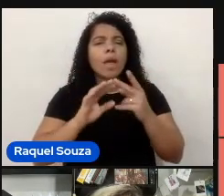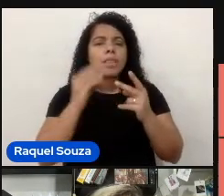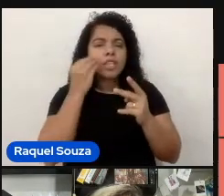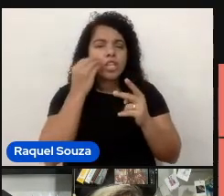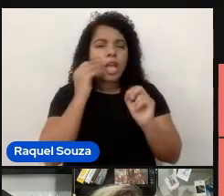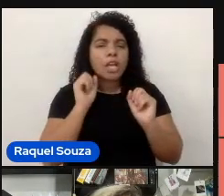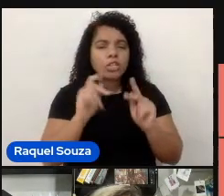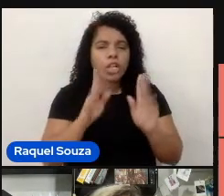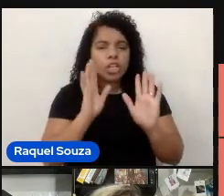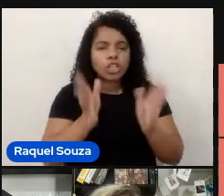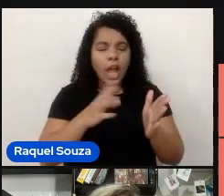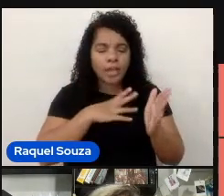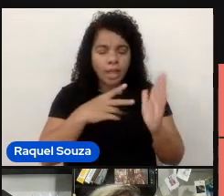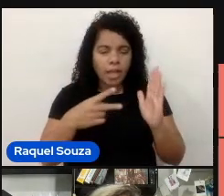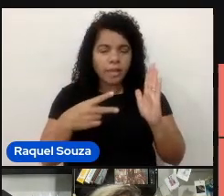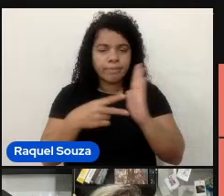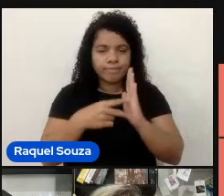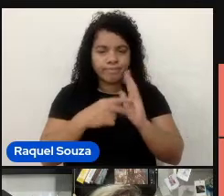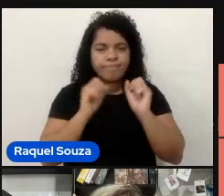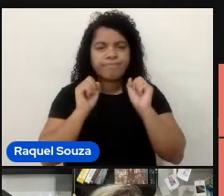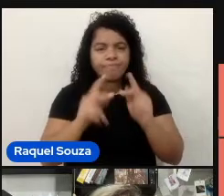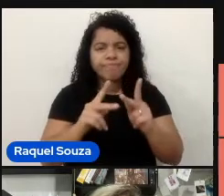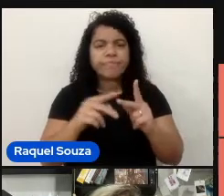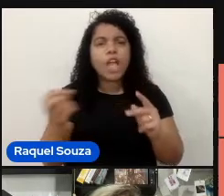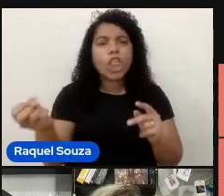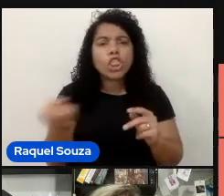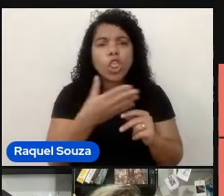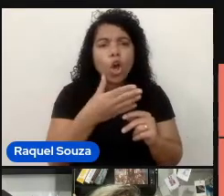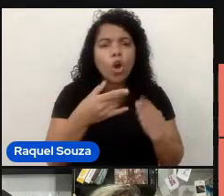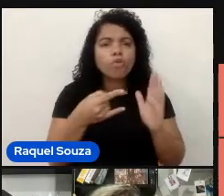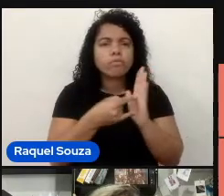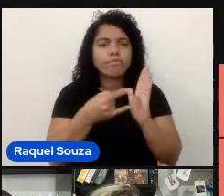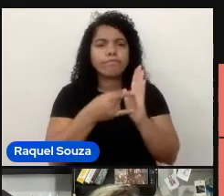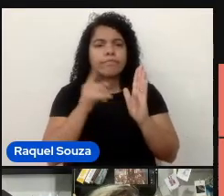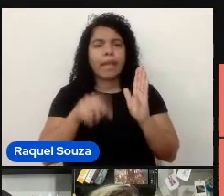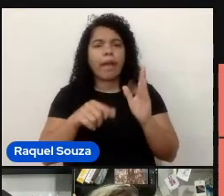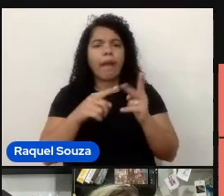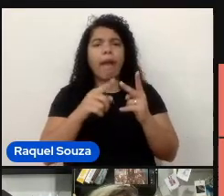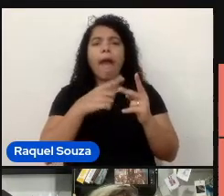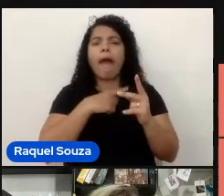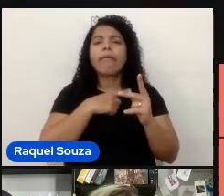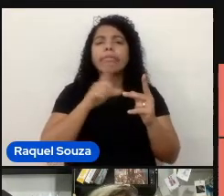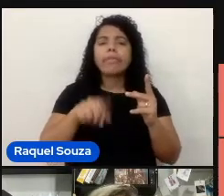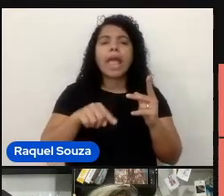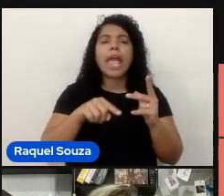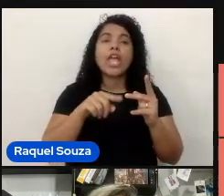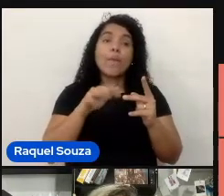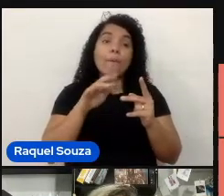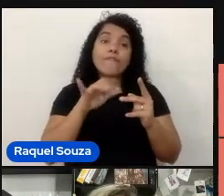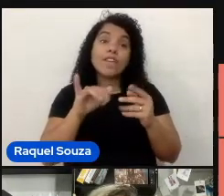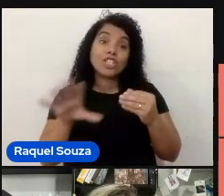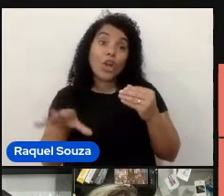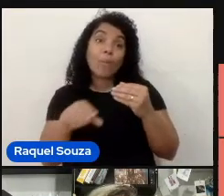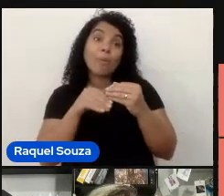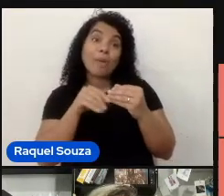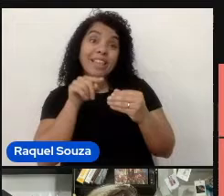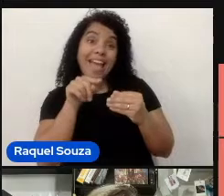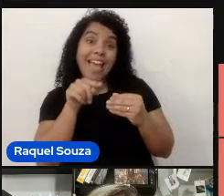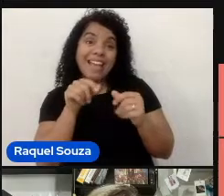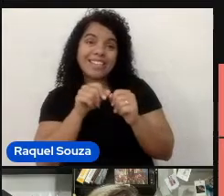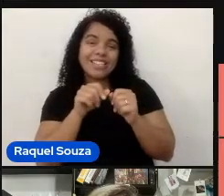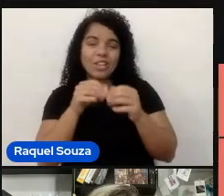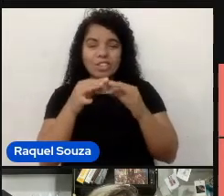ali a validação. Daí vem um novo desenvolvedor, eu tenho uma feature complementar a essa feature que eu lancei. Depois do